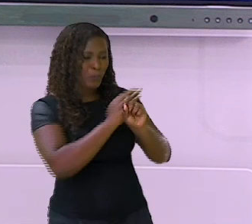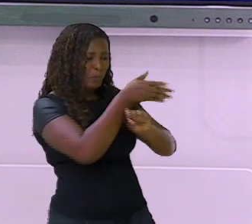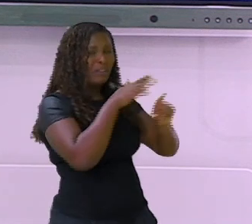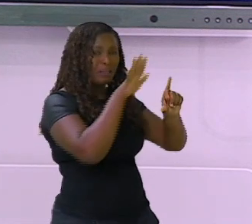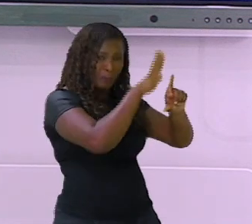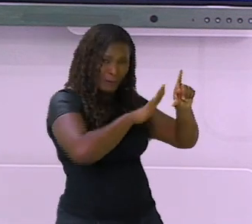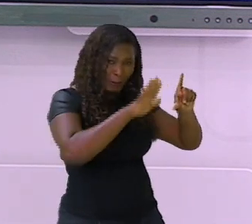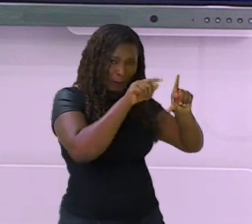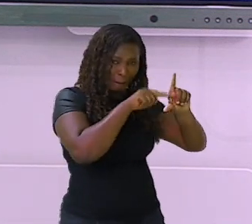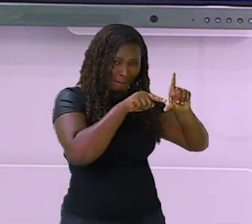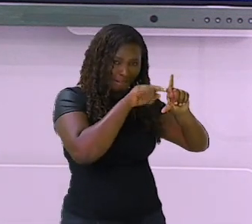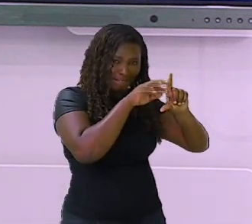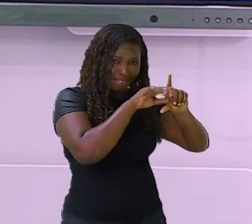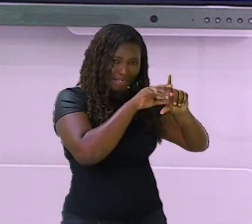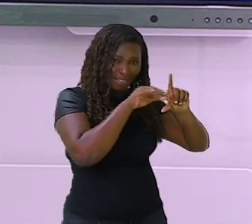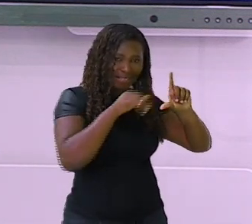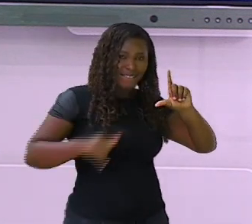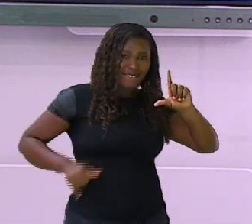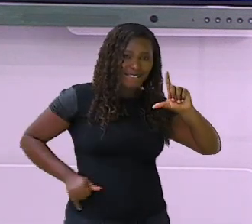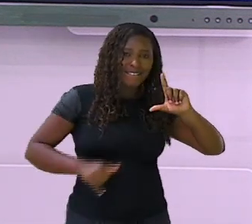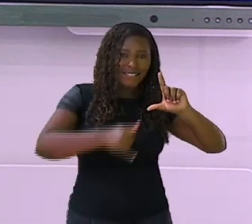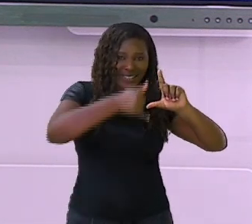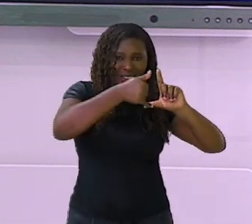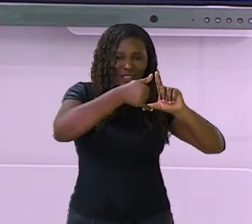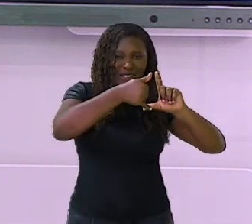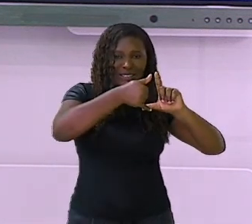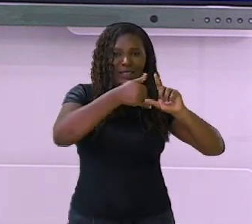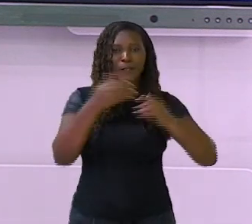seu celular na imagem que aparece no canto da tela.